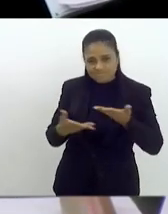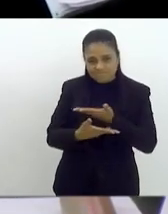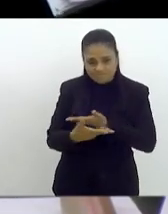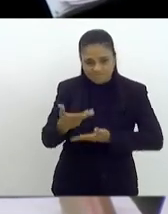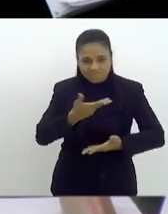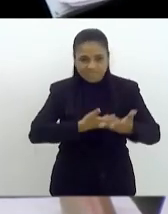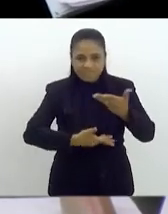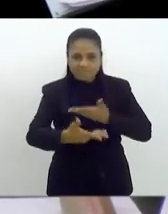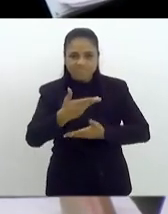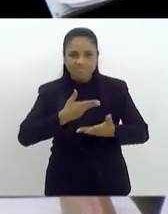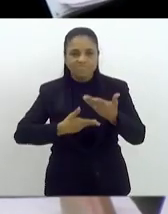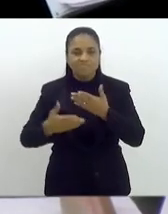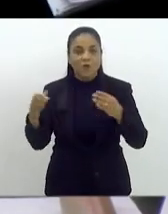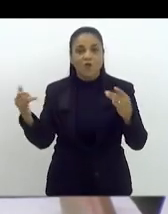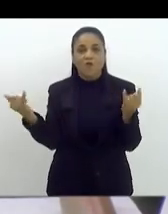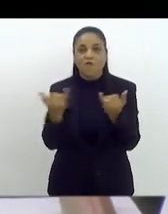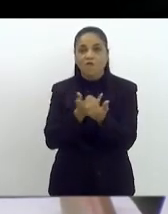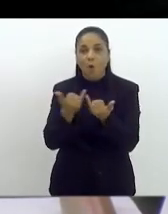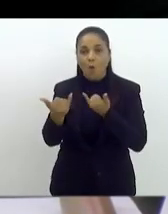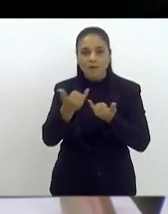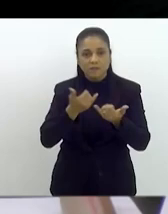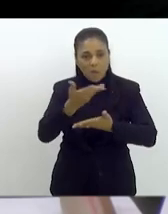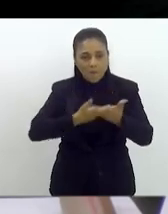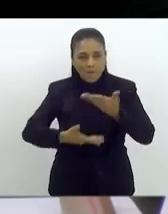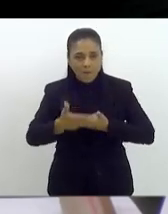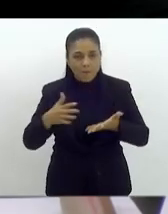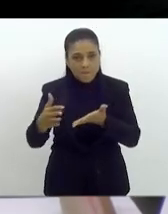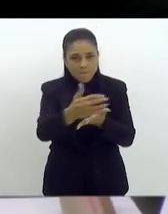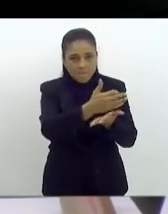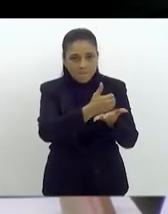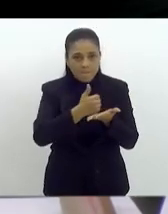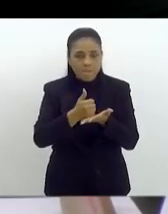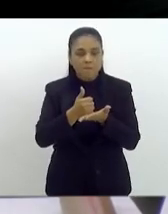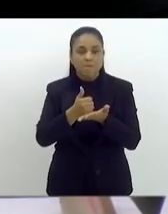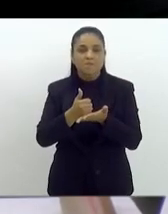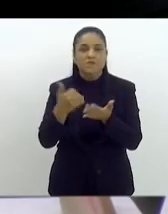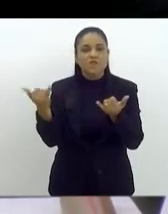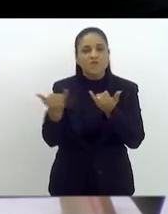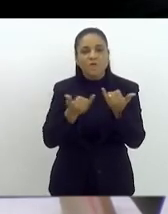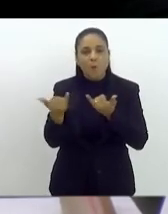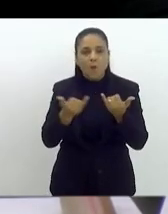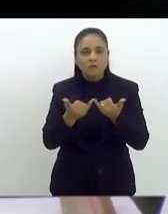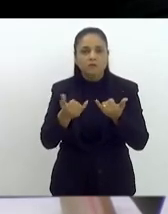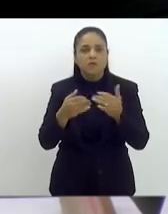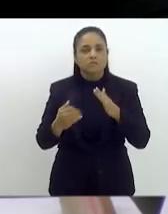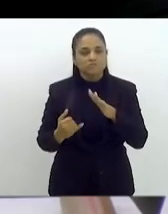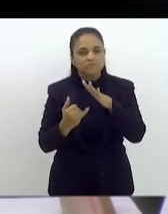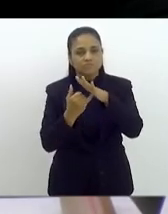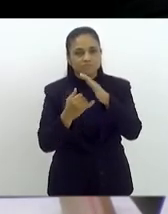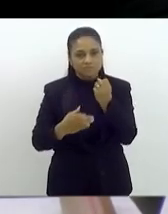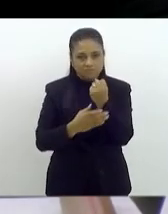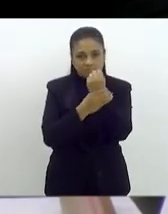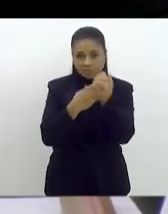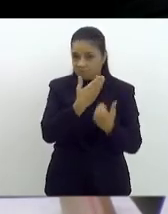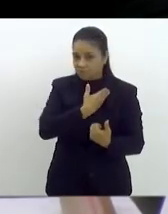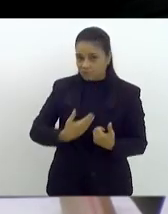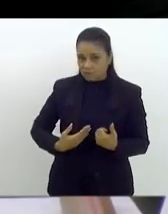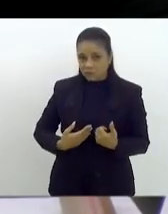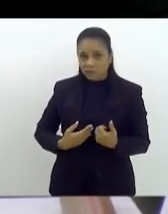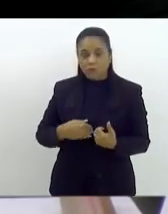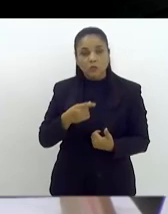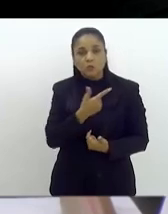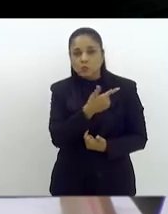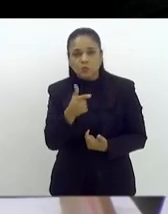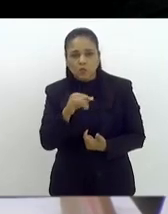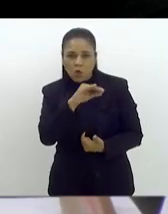das informações né dos bancos de dados das informações o Instituto de Segurança Pública para quem ainda não teve oportunidade